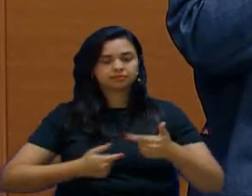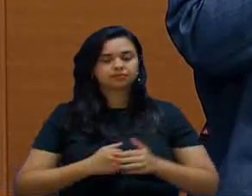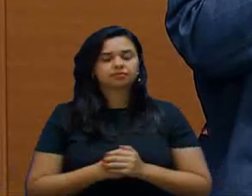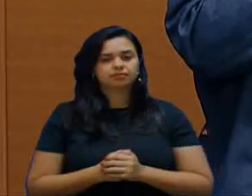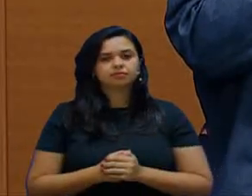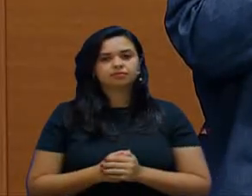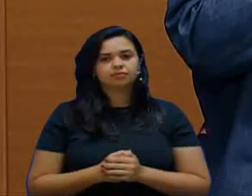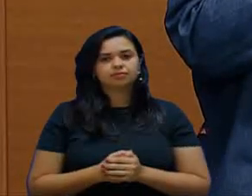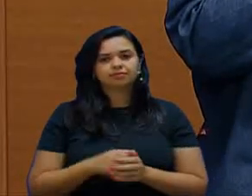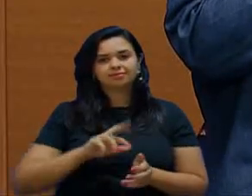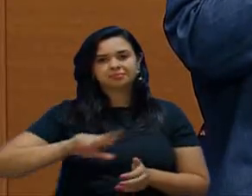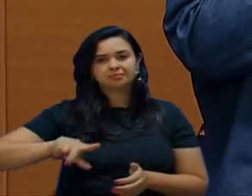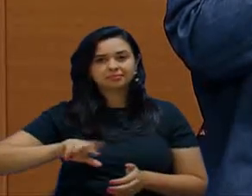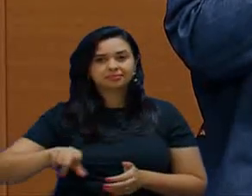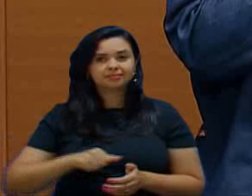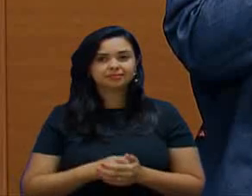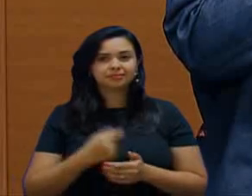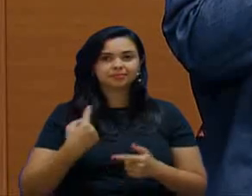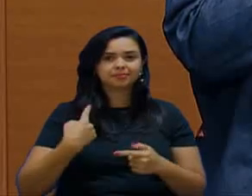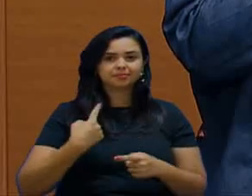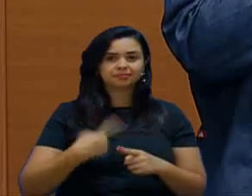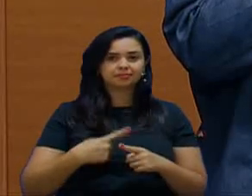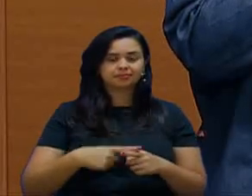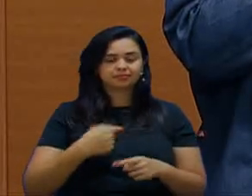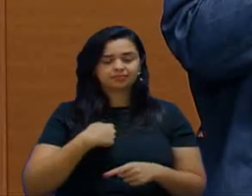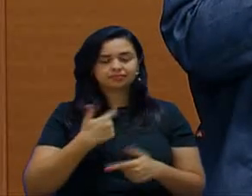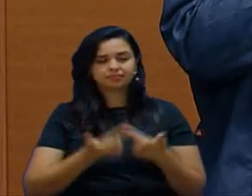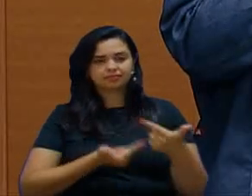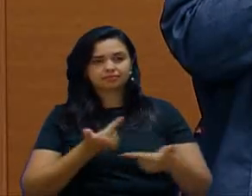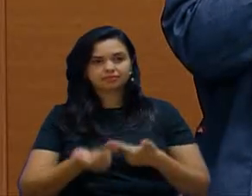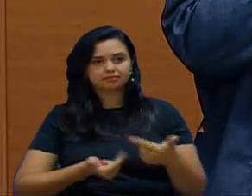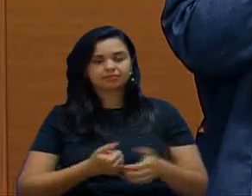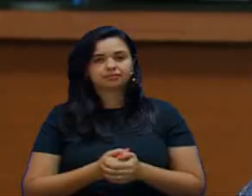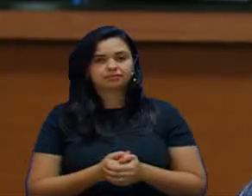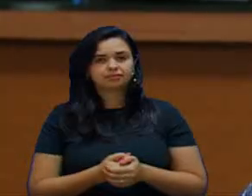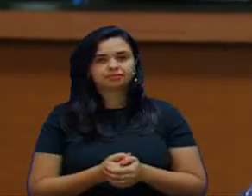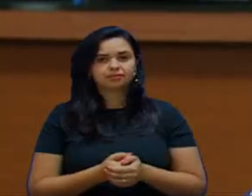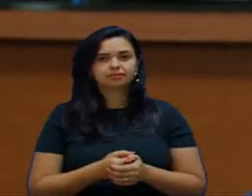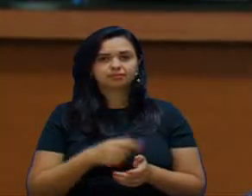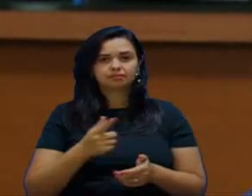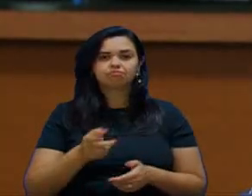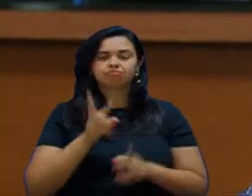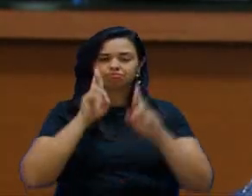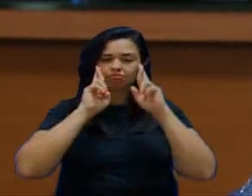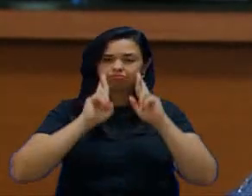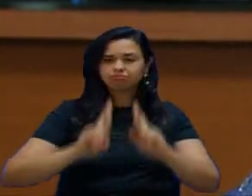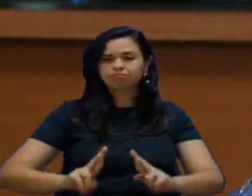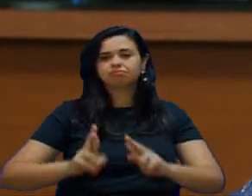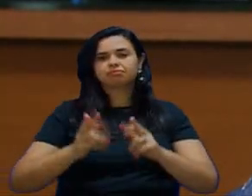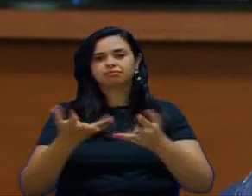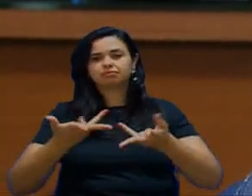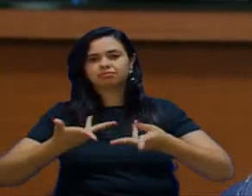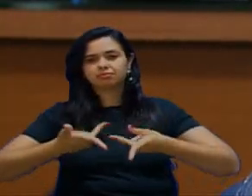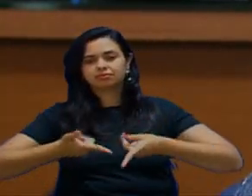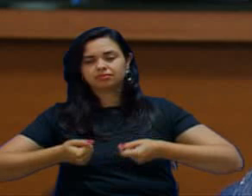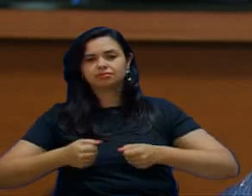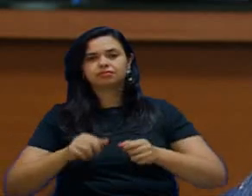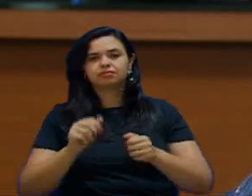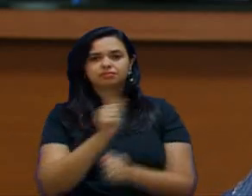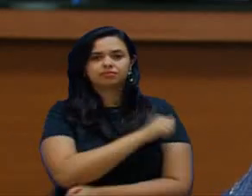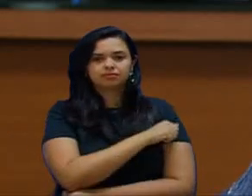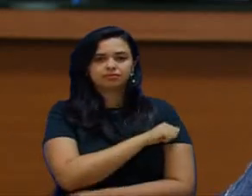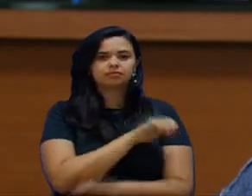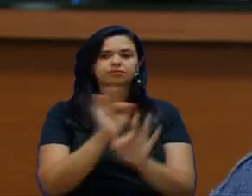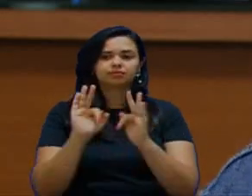né, não é porque eu trabalho lá, não. É porque realmente assim, é um trabalho extremamente respeitoso, de qualidade. Os alunos,